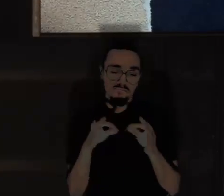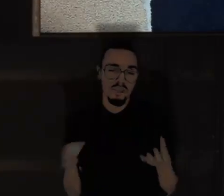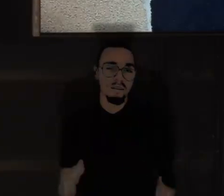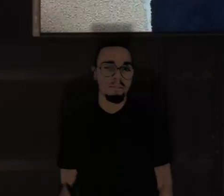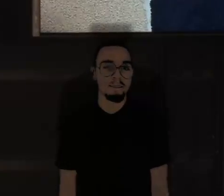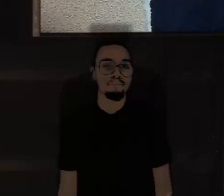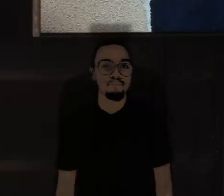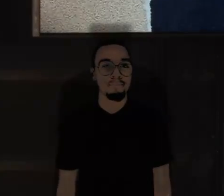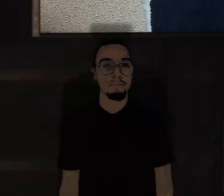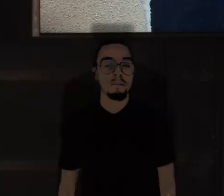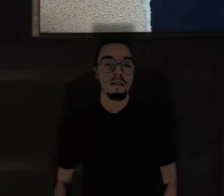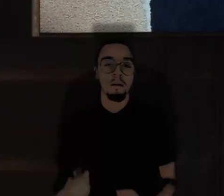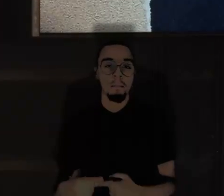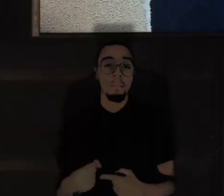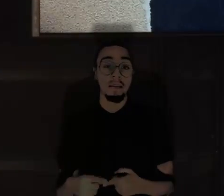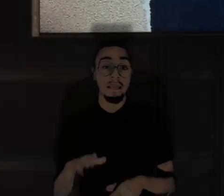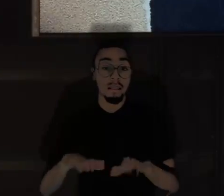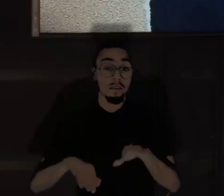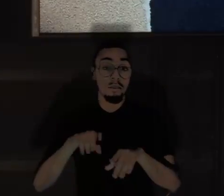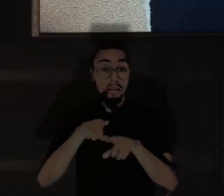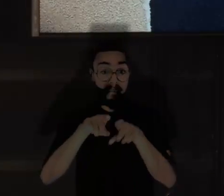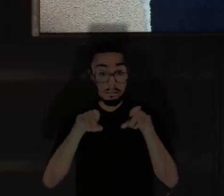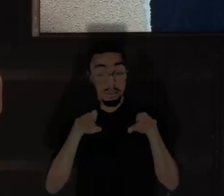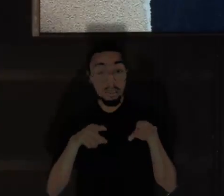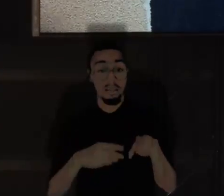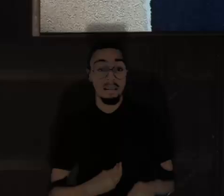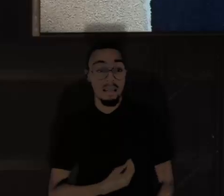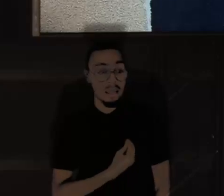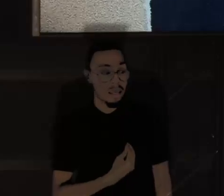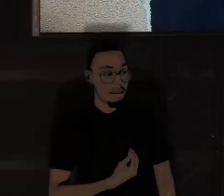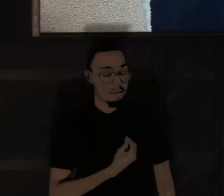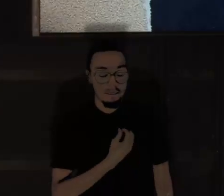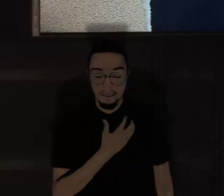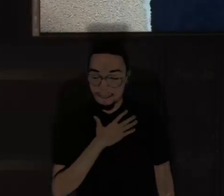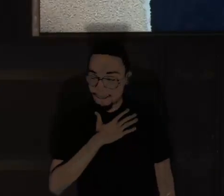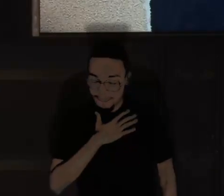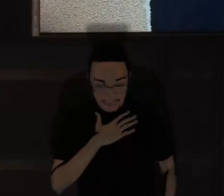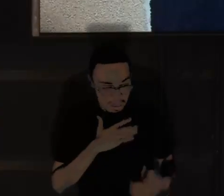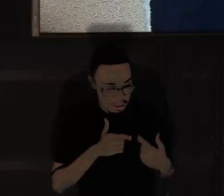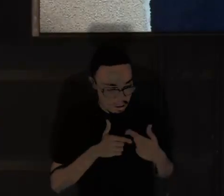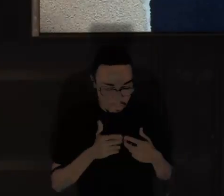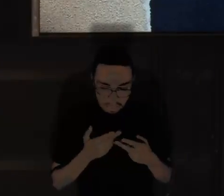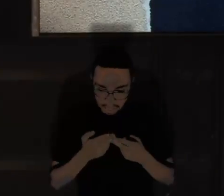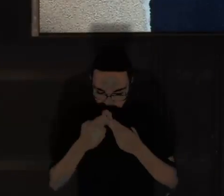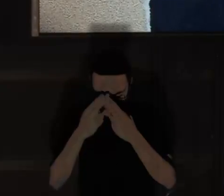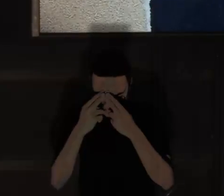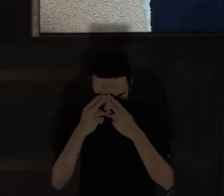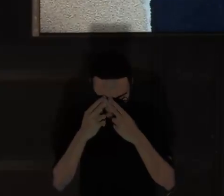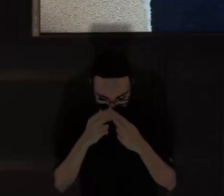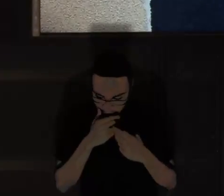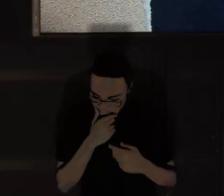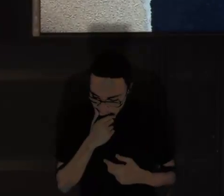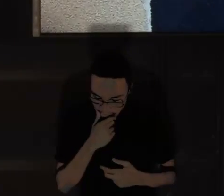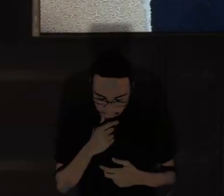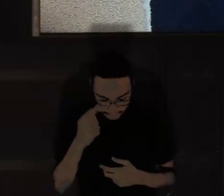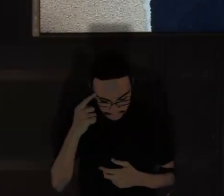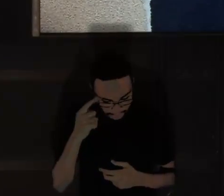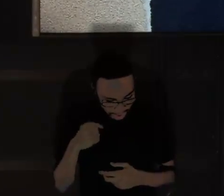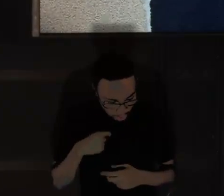porque talvez você está tentando quebrar uma síndrome fazendo coisas